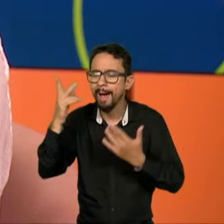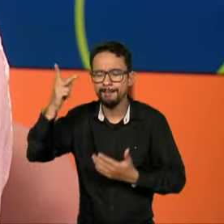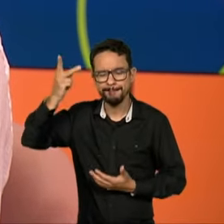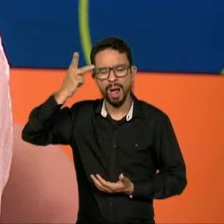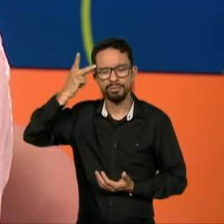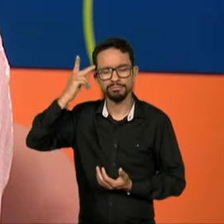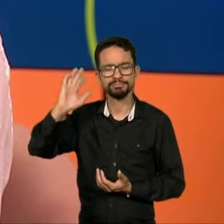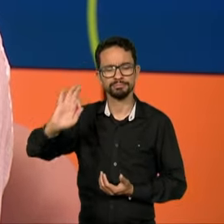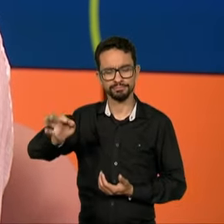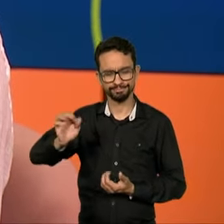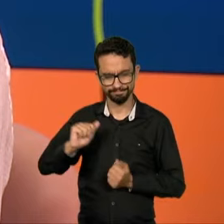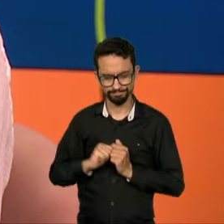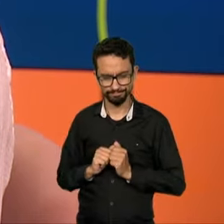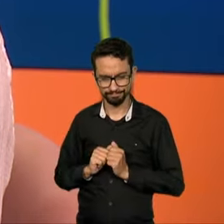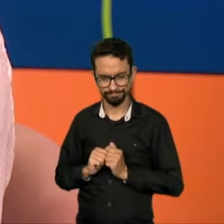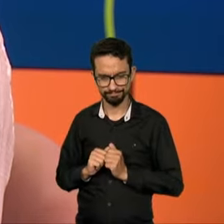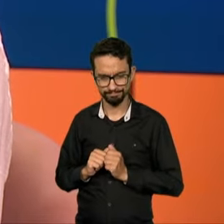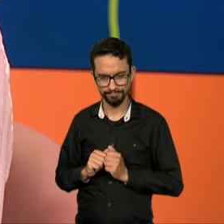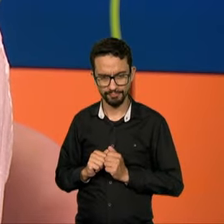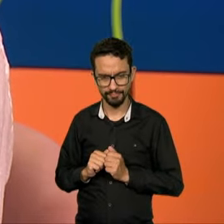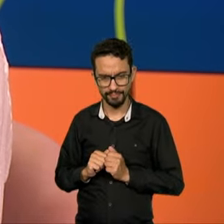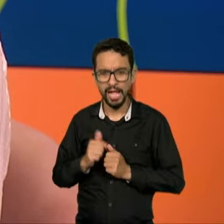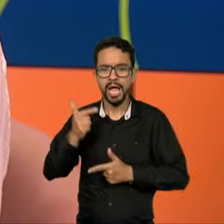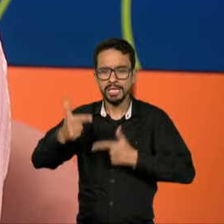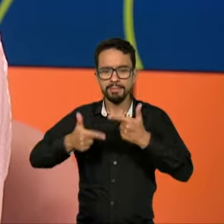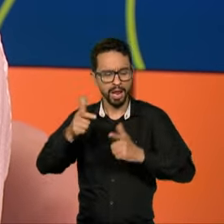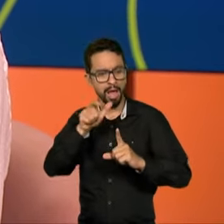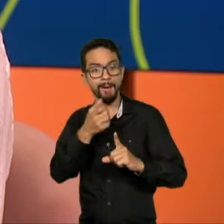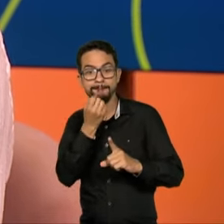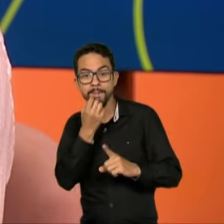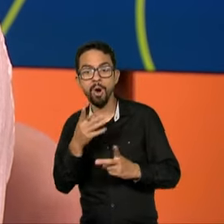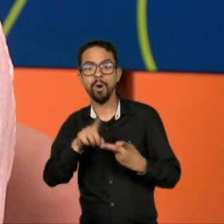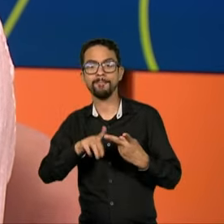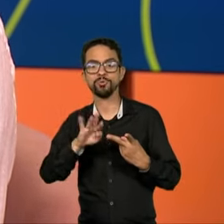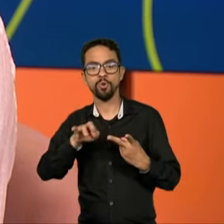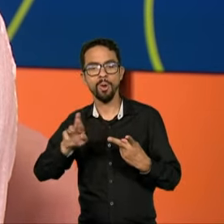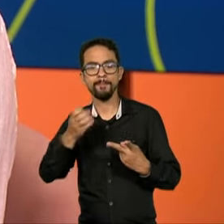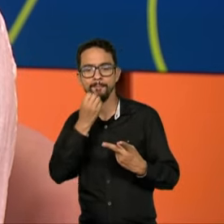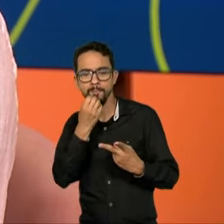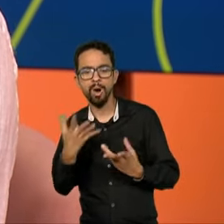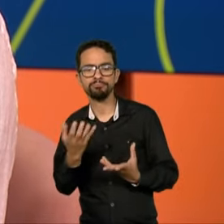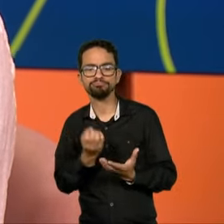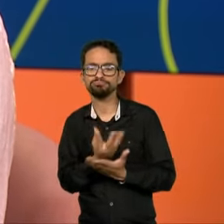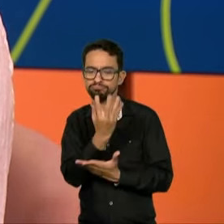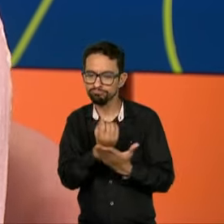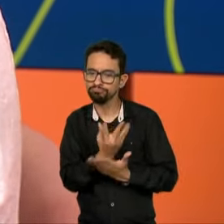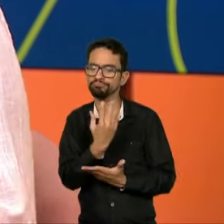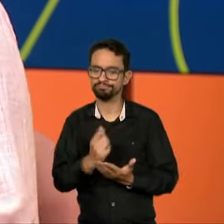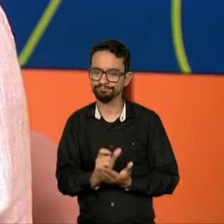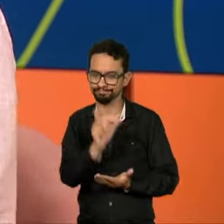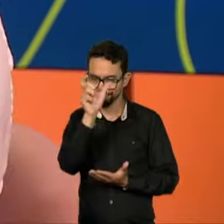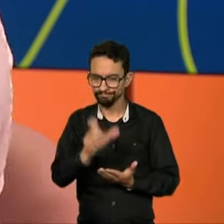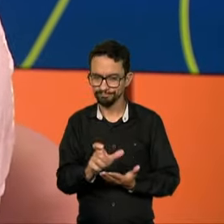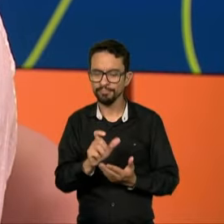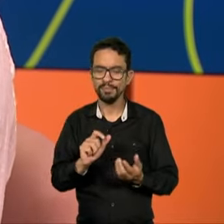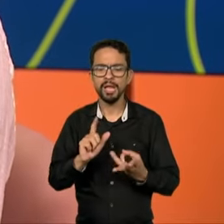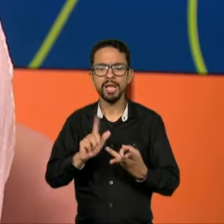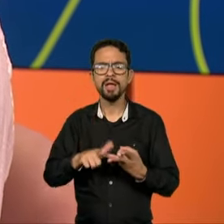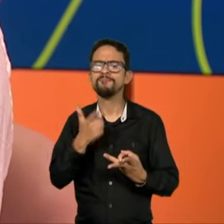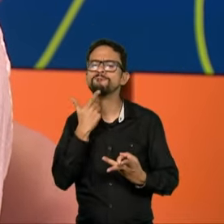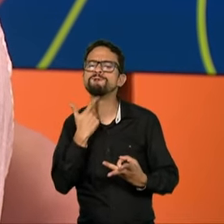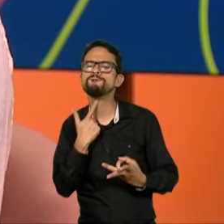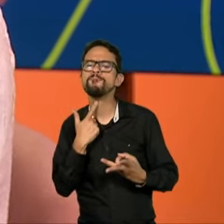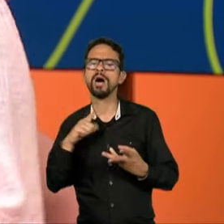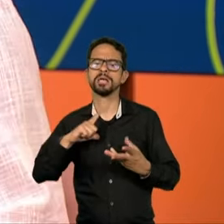peça que é um trabalho bom, produtor bom, diretor bom e tal, um trabalho muito interessante que eu estou querendo muito fazer. E